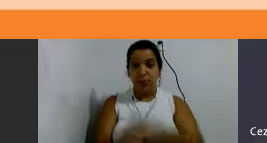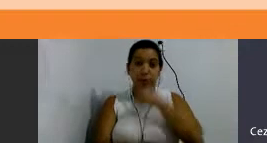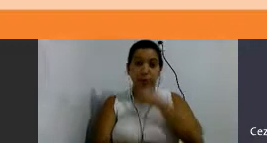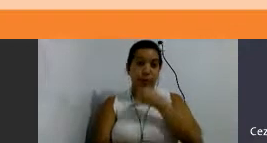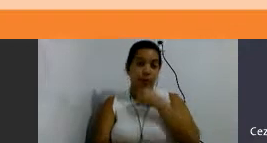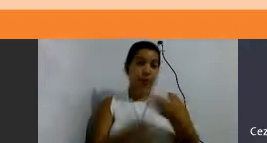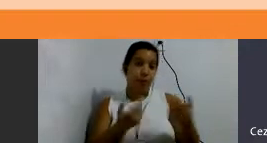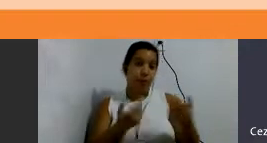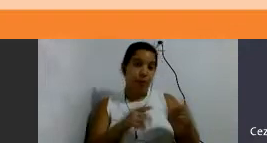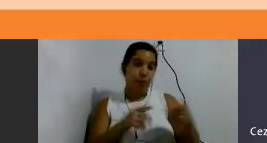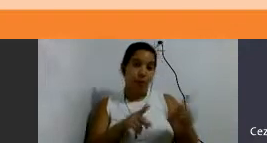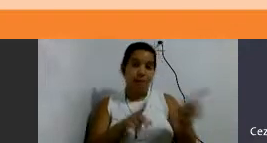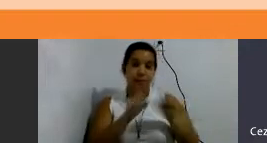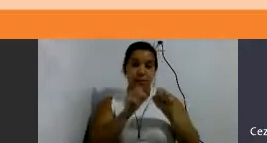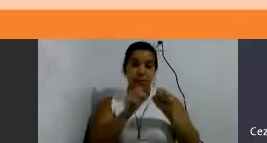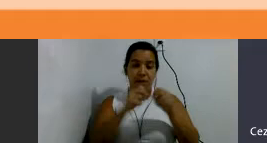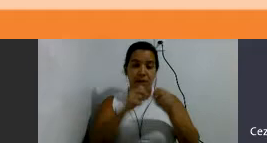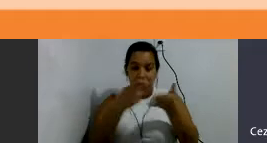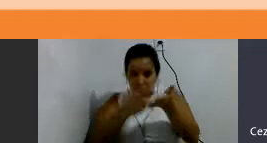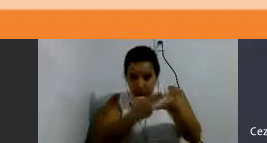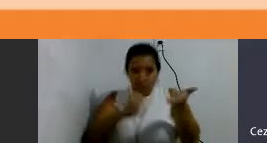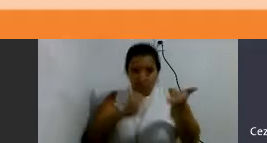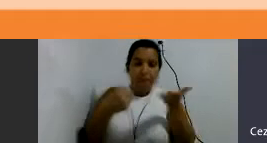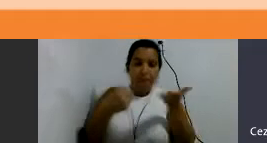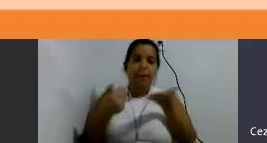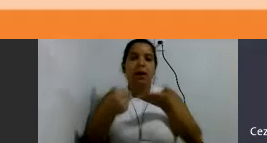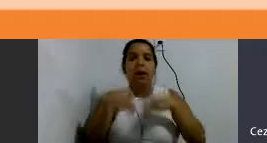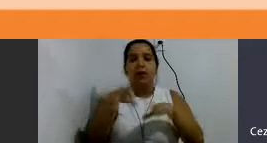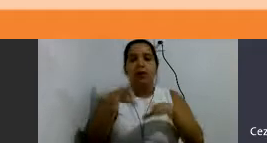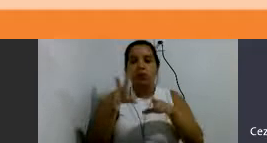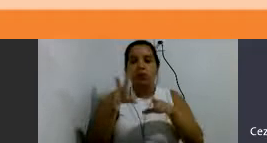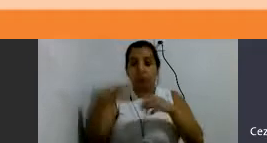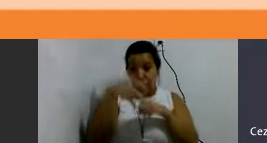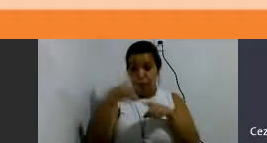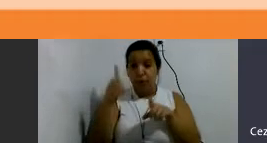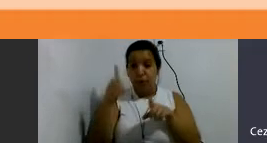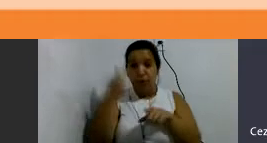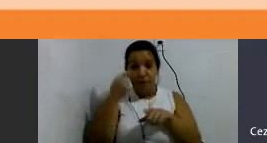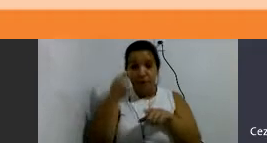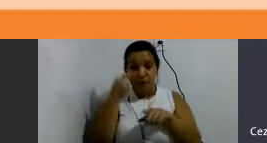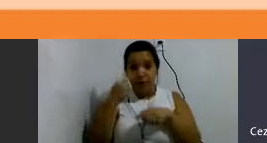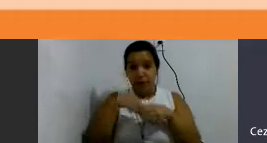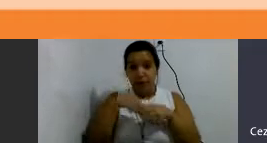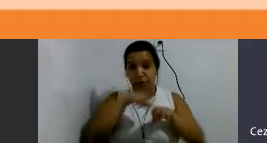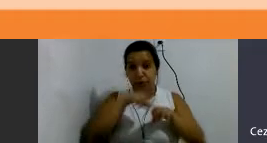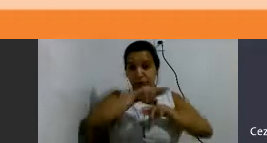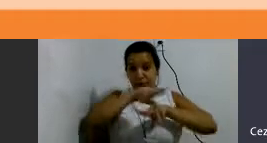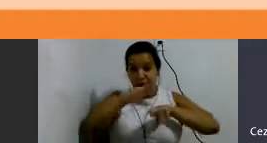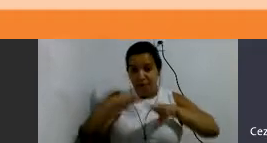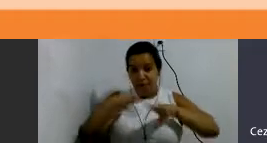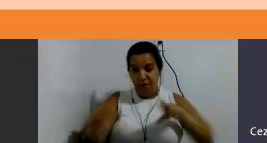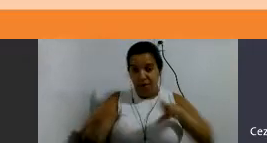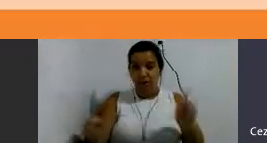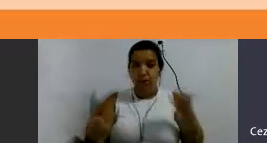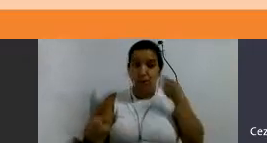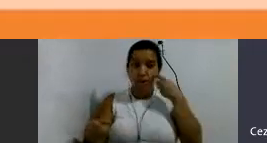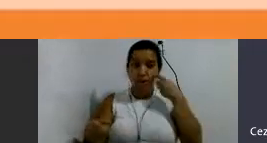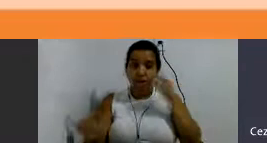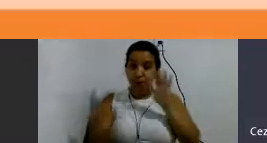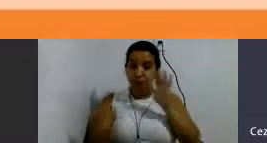um raspado, a gente pode fazer uma cultura de fungos. Então, a gente tem diversas formas para a gente identificar qual que é o